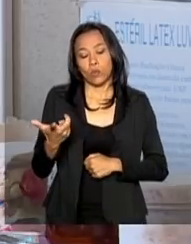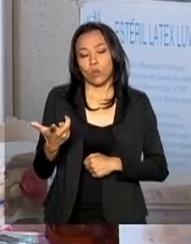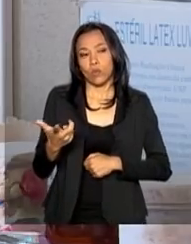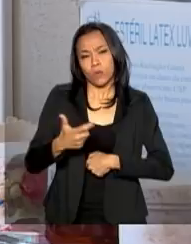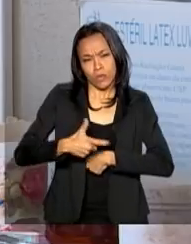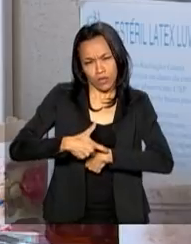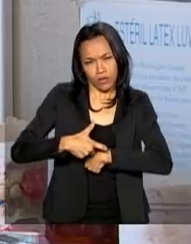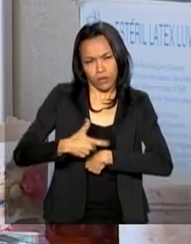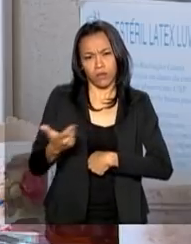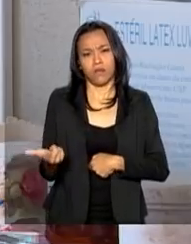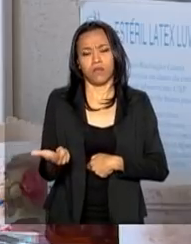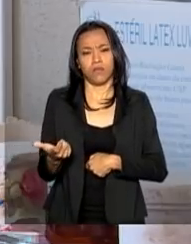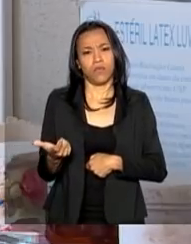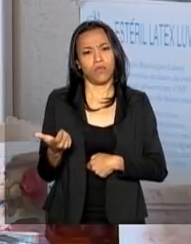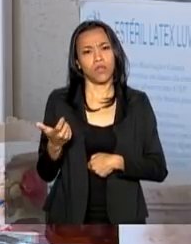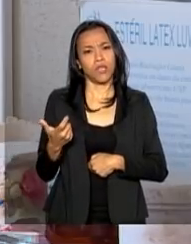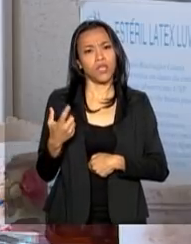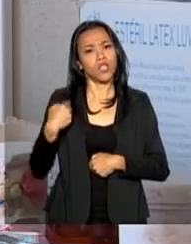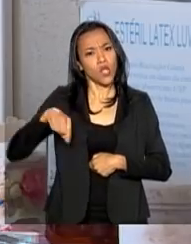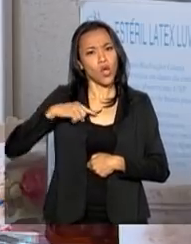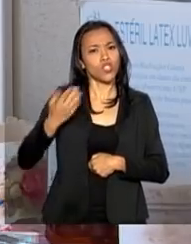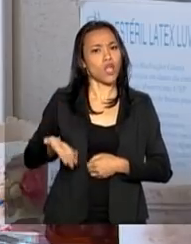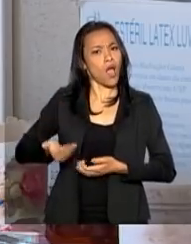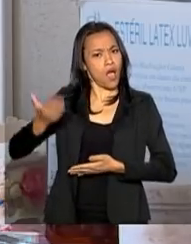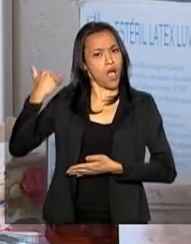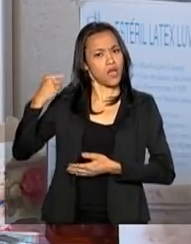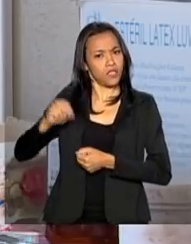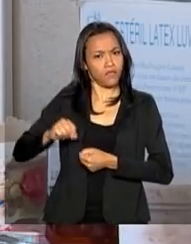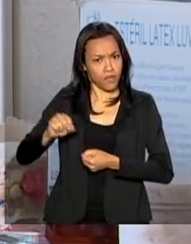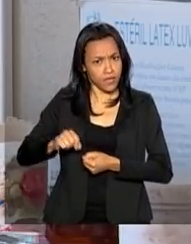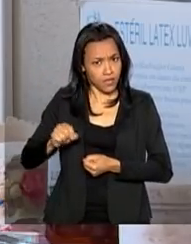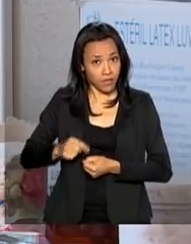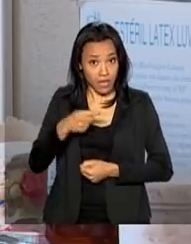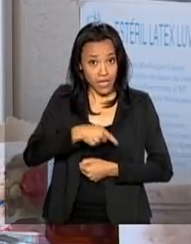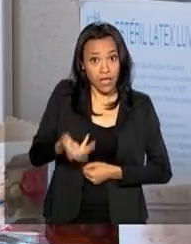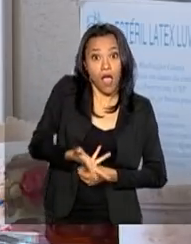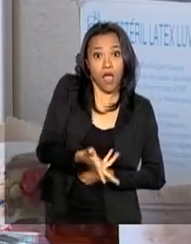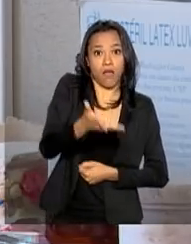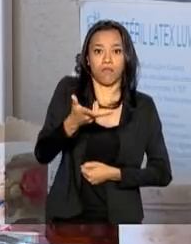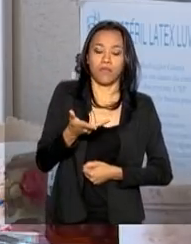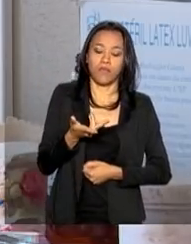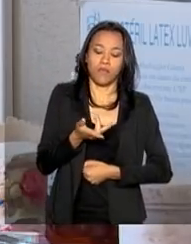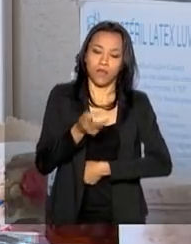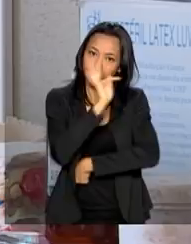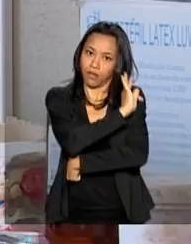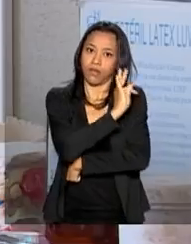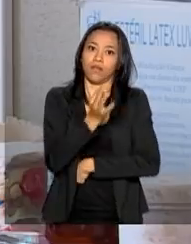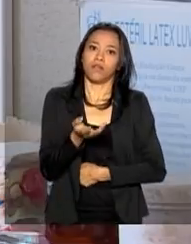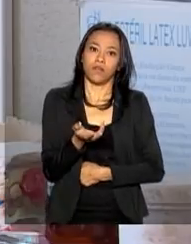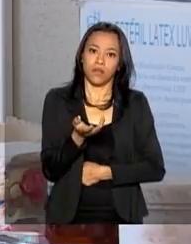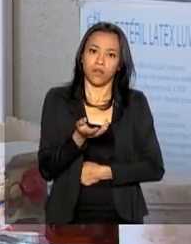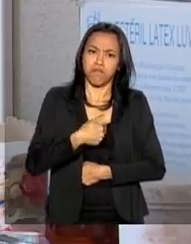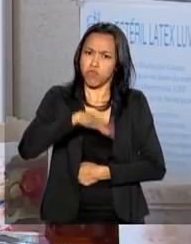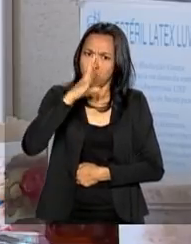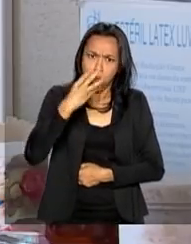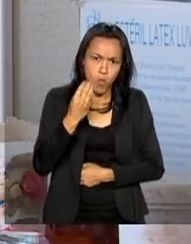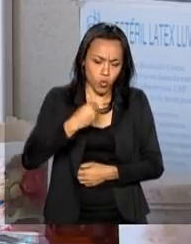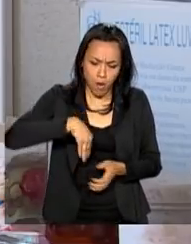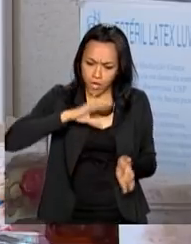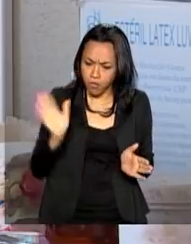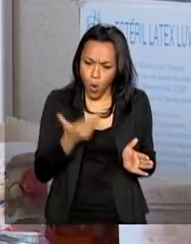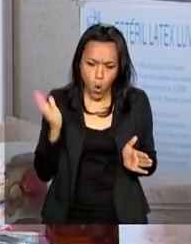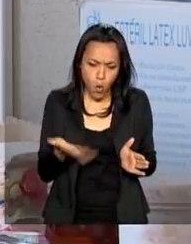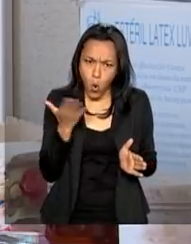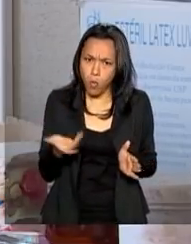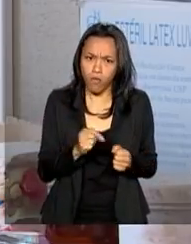em relação àquilo que nós vínhamos fazendo, que era convencional, esse é mais rápido, faz-se mais próteses, é mais rápido,